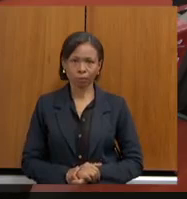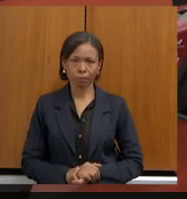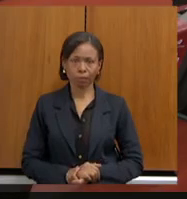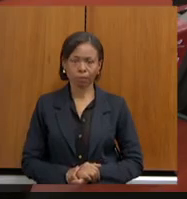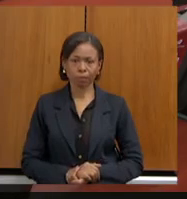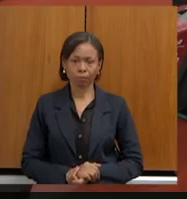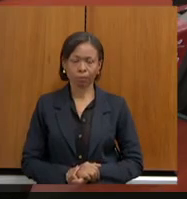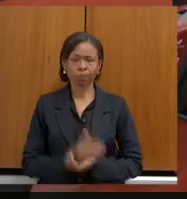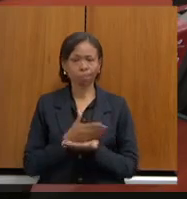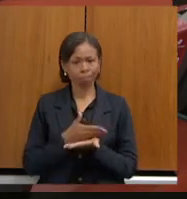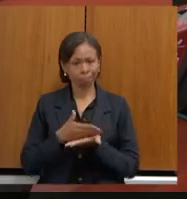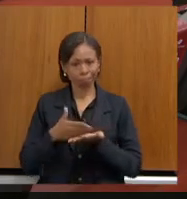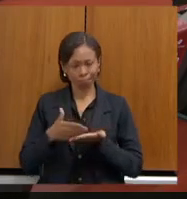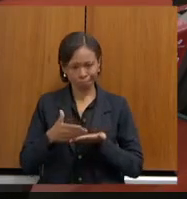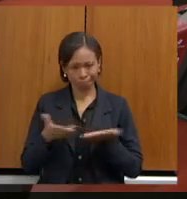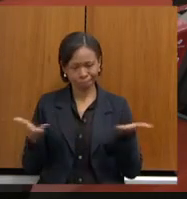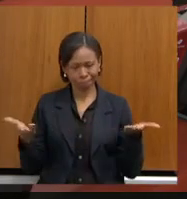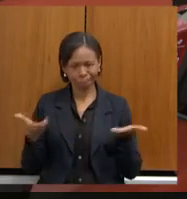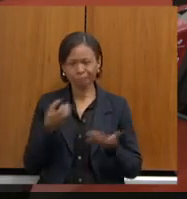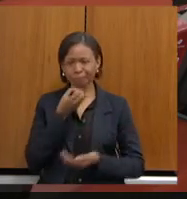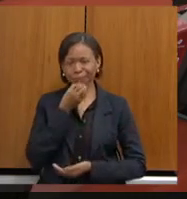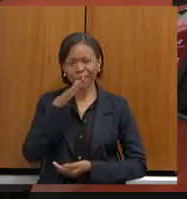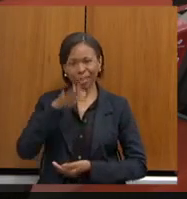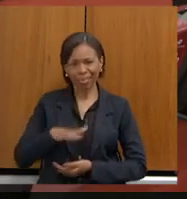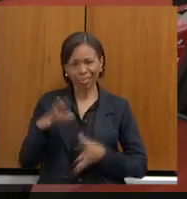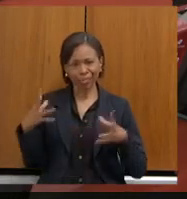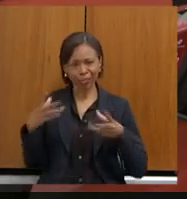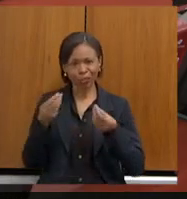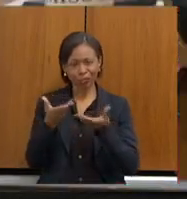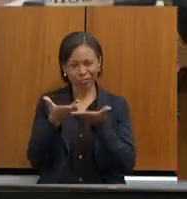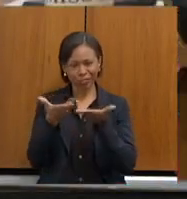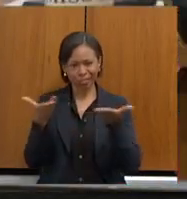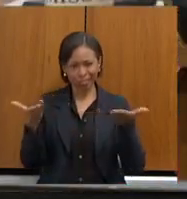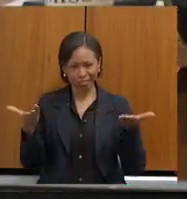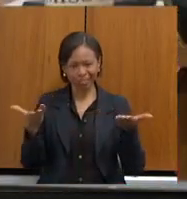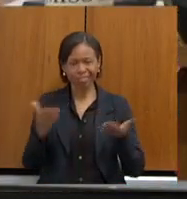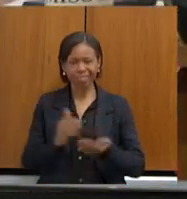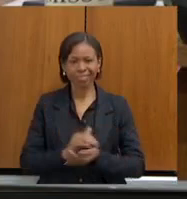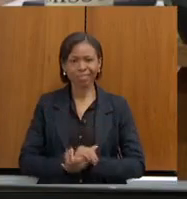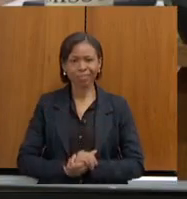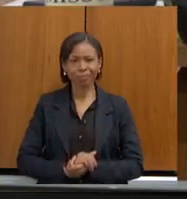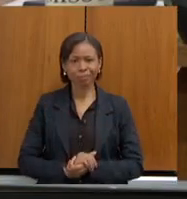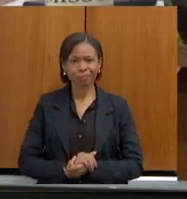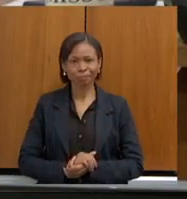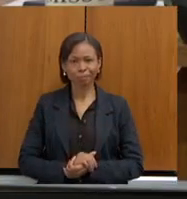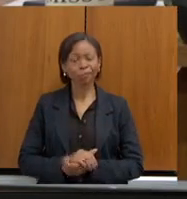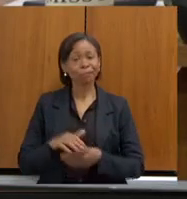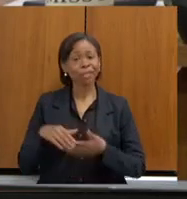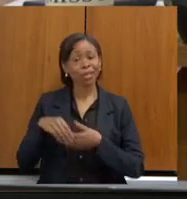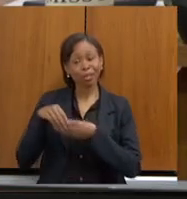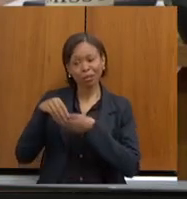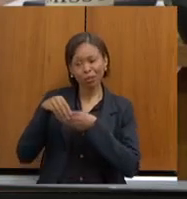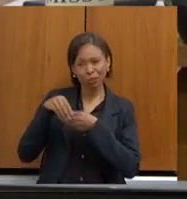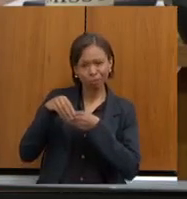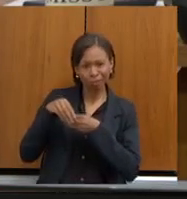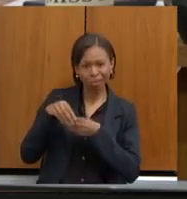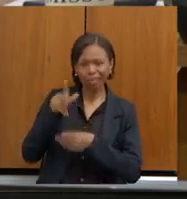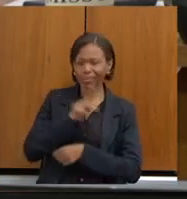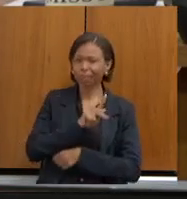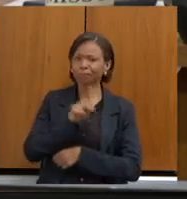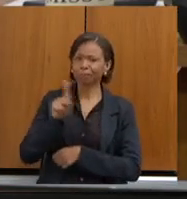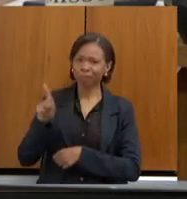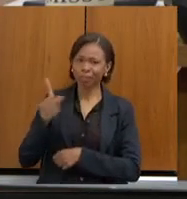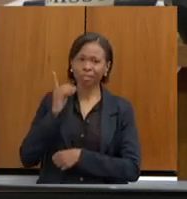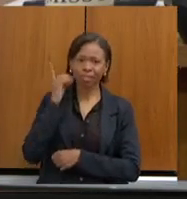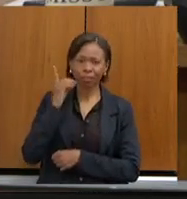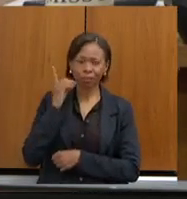o inicialmente nosso muito boa tarde a todos e a todos os presentes e cumprimentar os presidentes